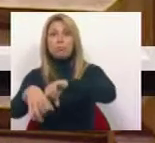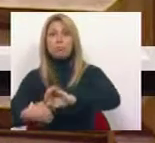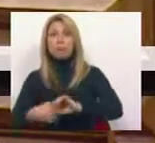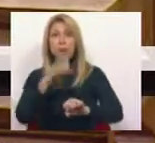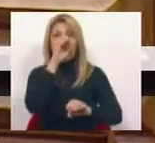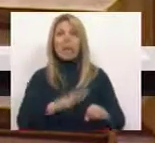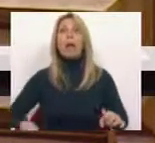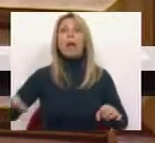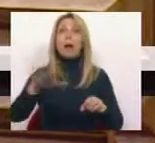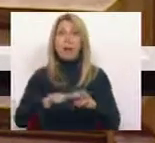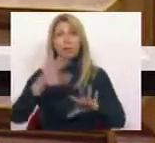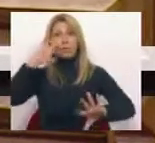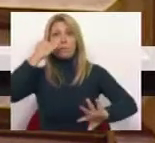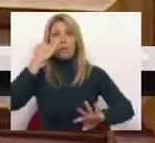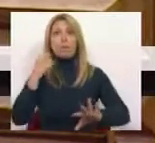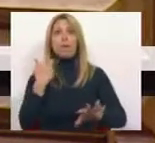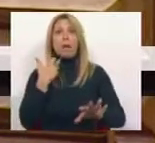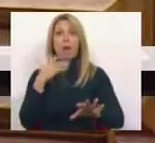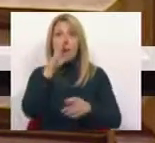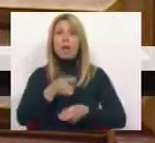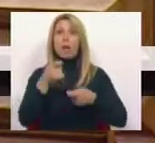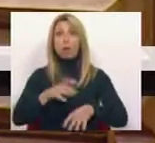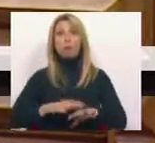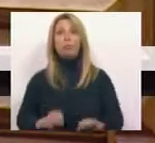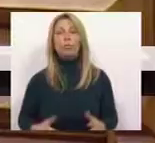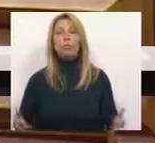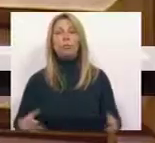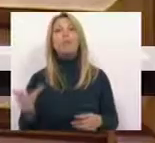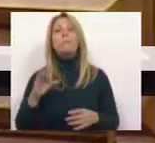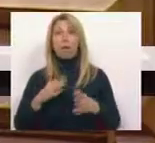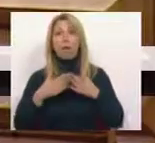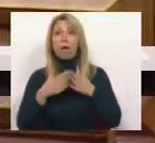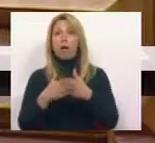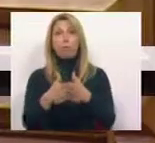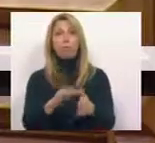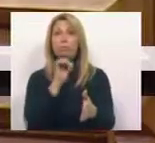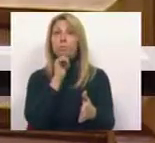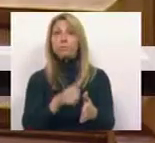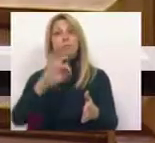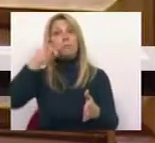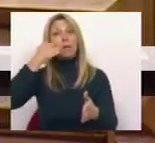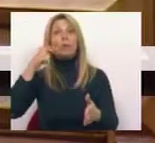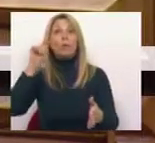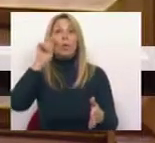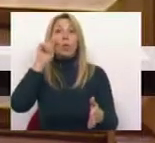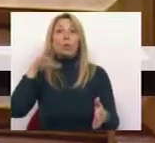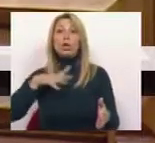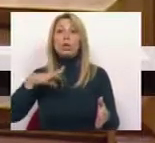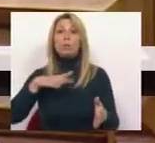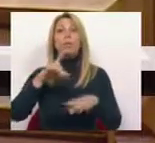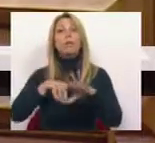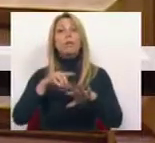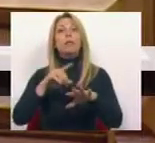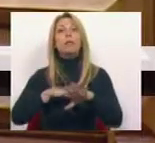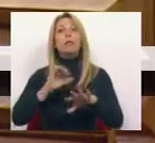agricultores. Mas o assoreamento gera igualmente dificuldades à navegabilidade, afetando nomeadamente o turismo e os desportos náuticos